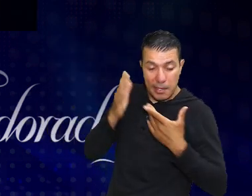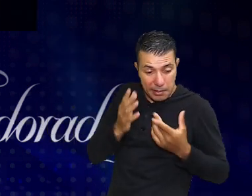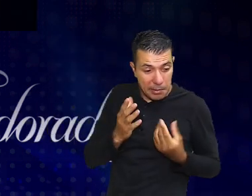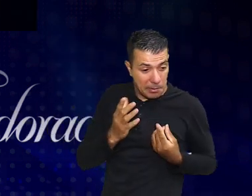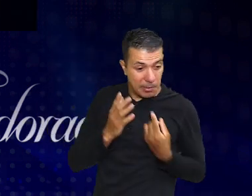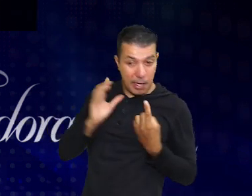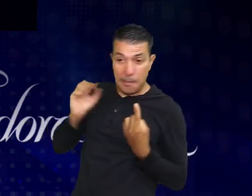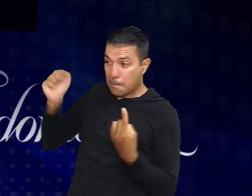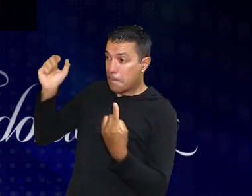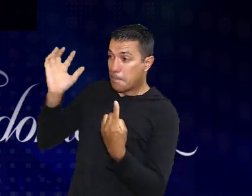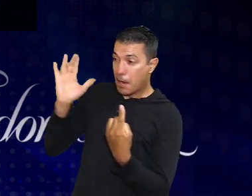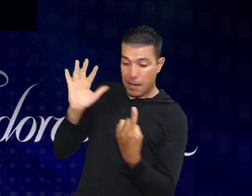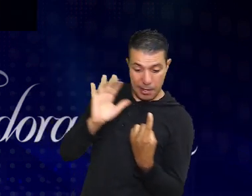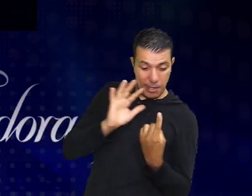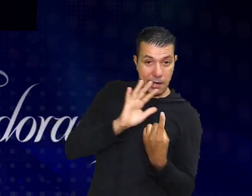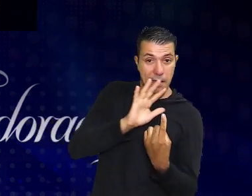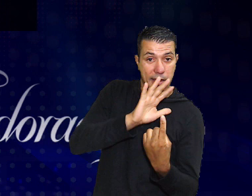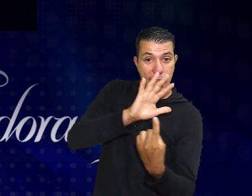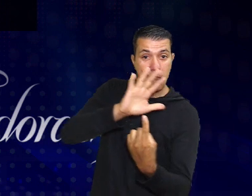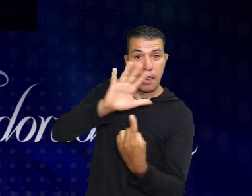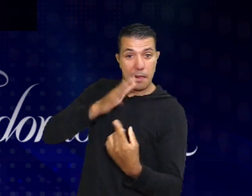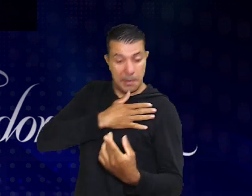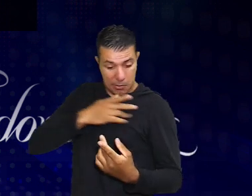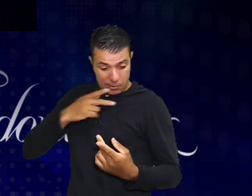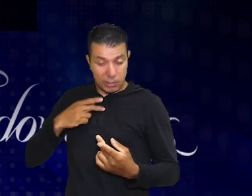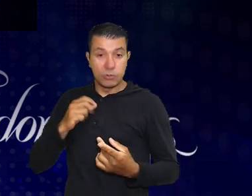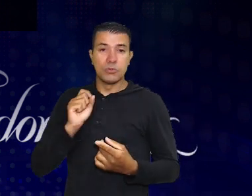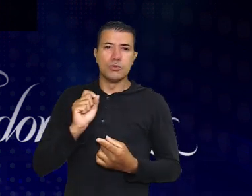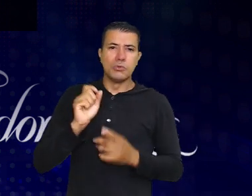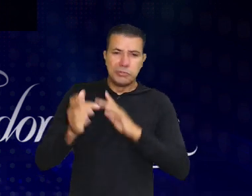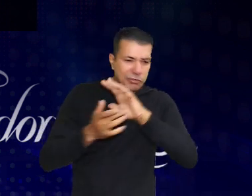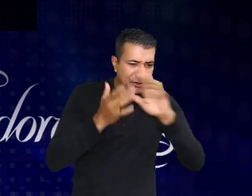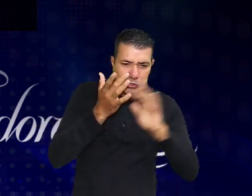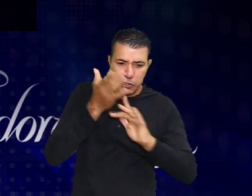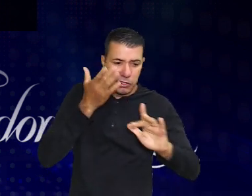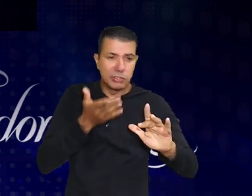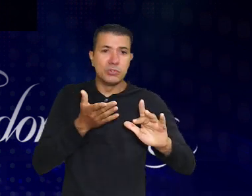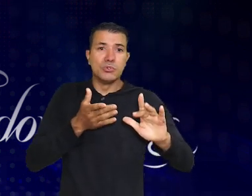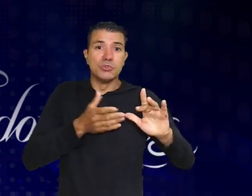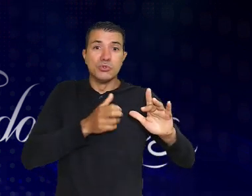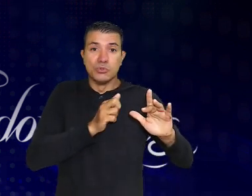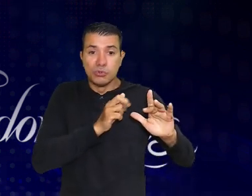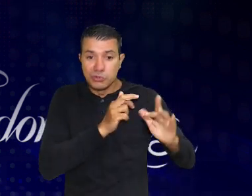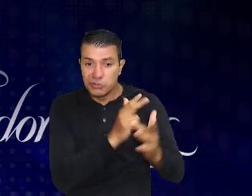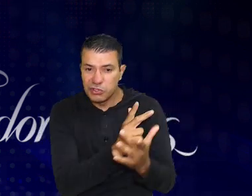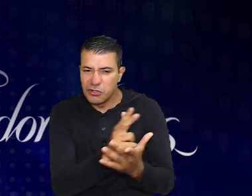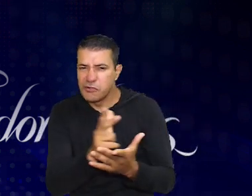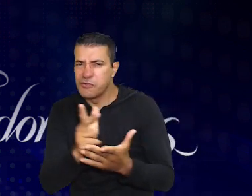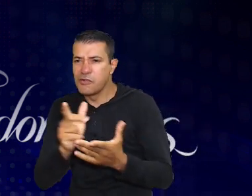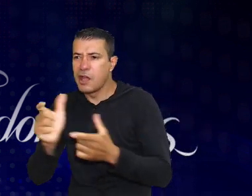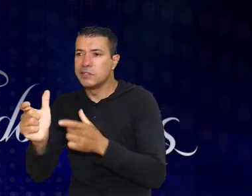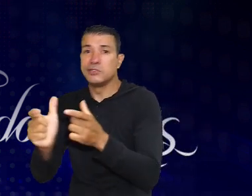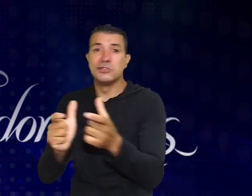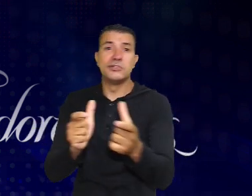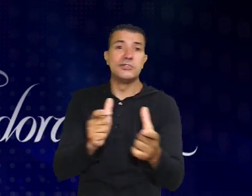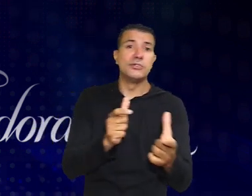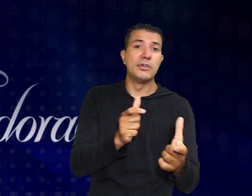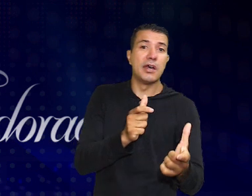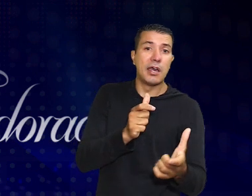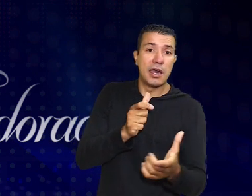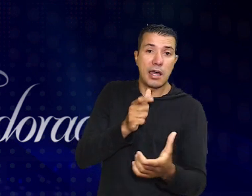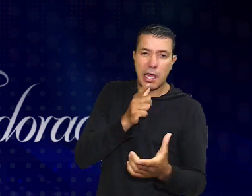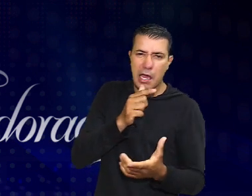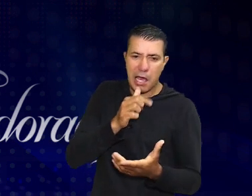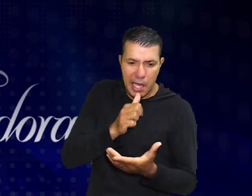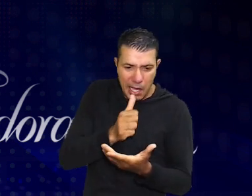cercarás. Meu pastor me leva a lugares altos, de água limpa